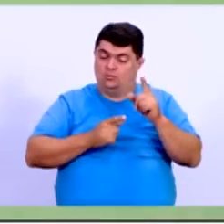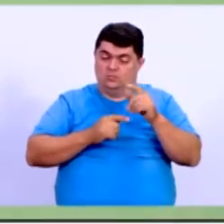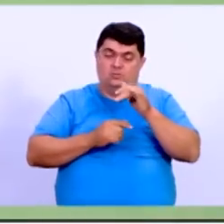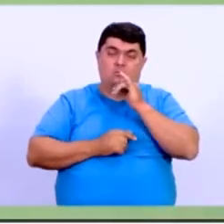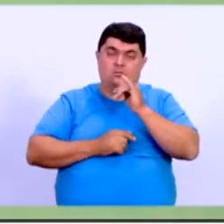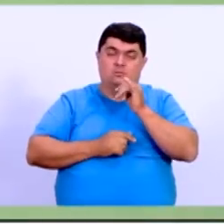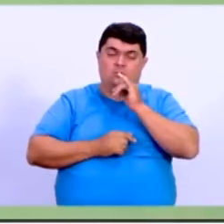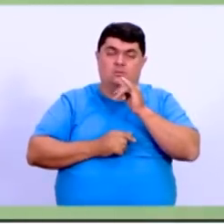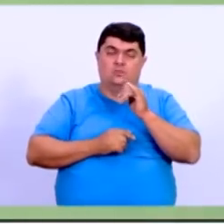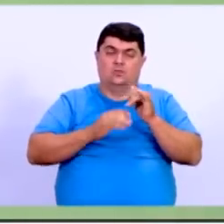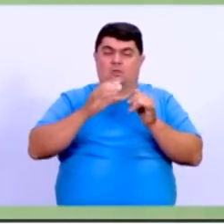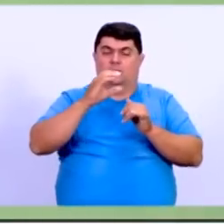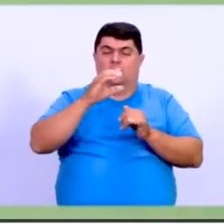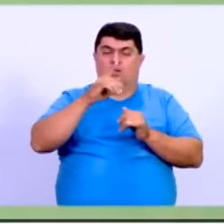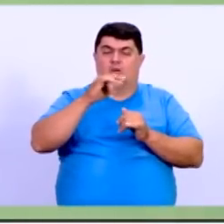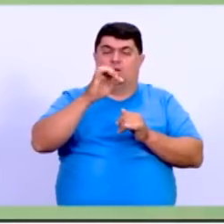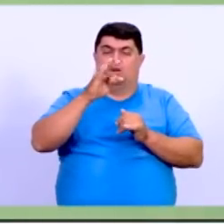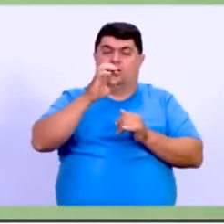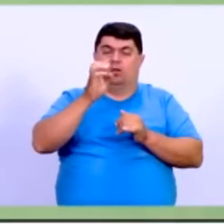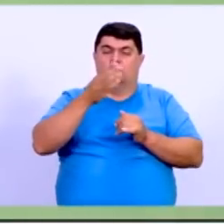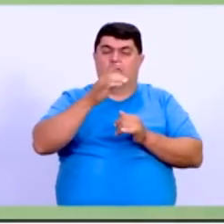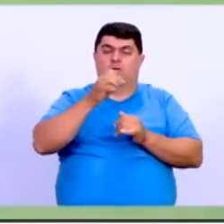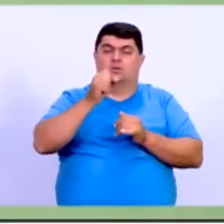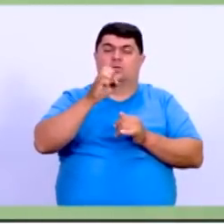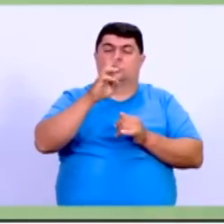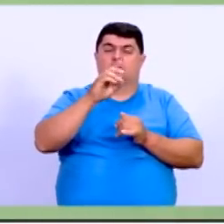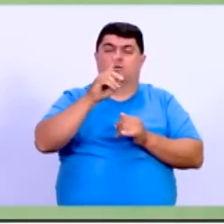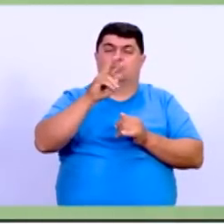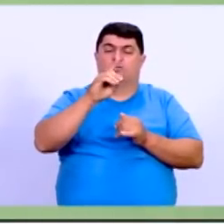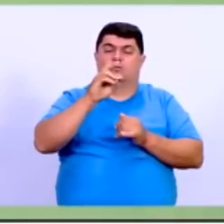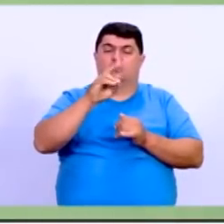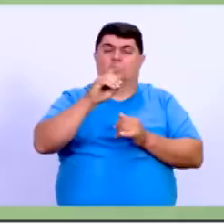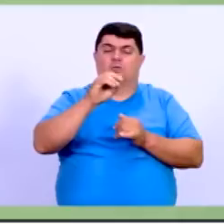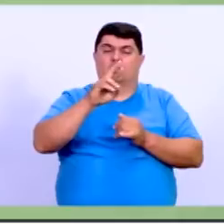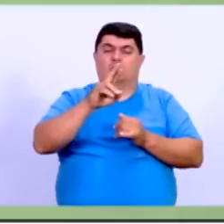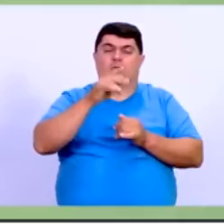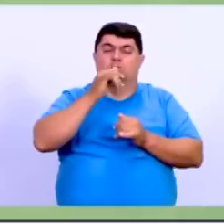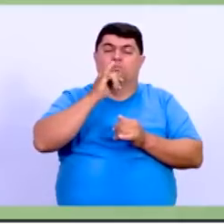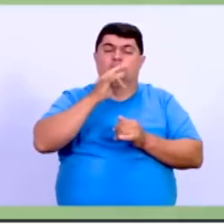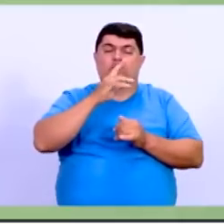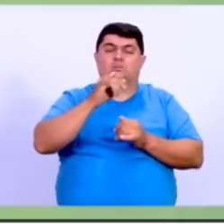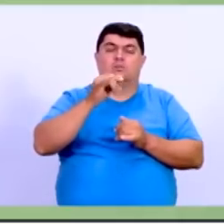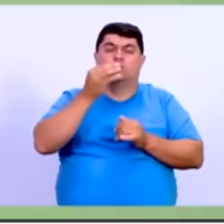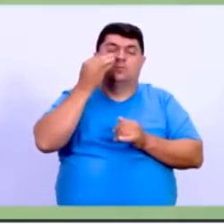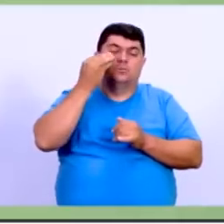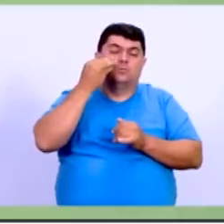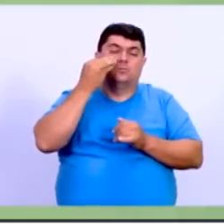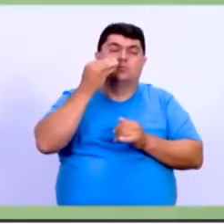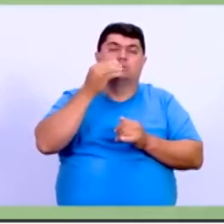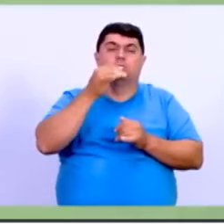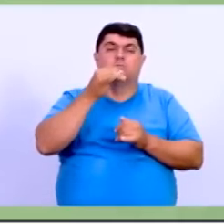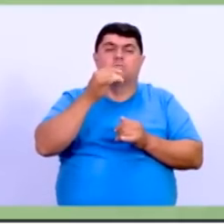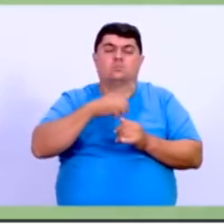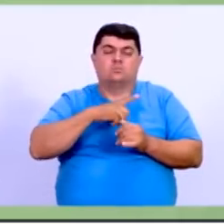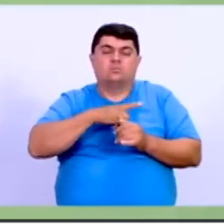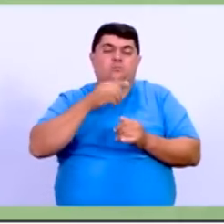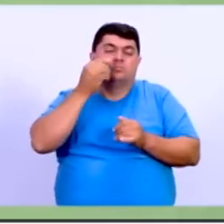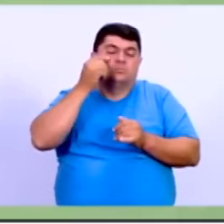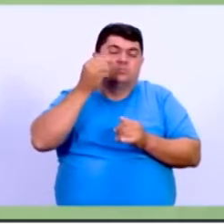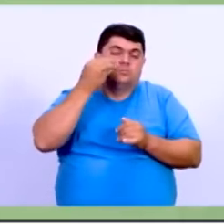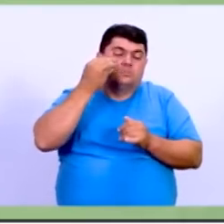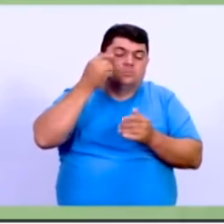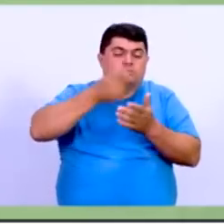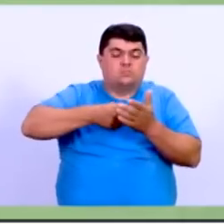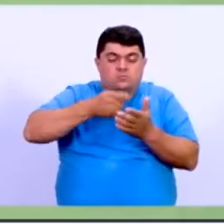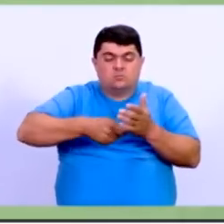do ambiente cliente-servidor, tá? No ambiente cliente-servidor você vai ter aqui a figura do servidor dedicado. Então observa